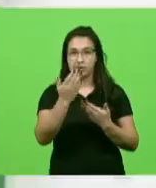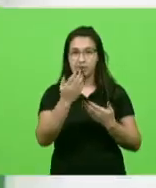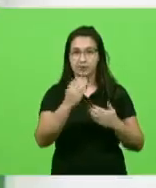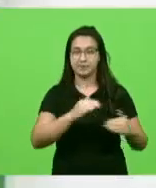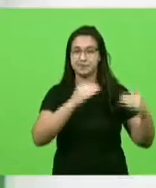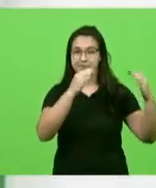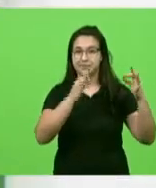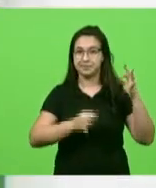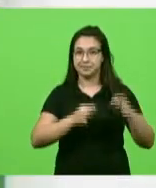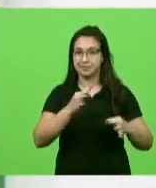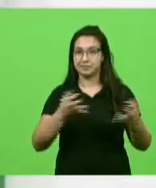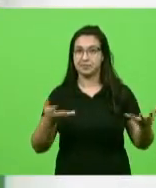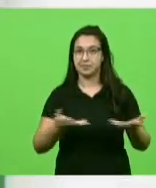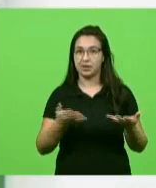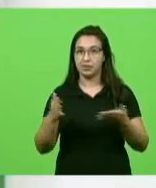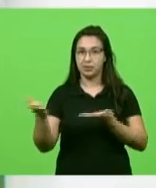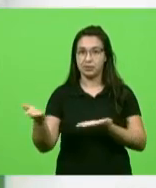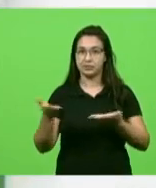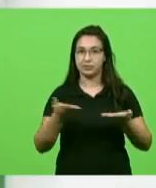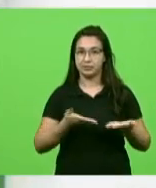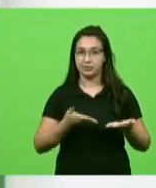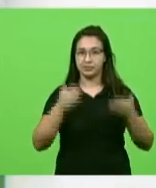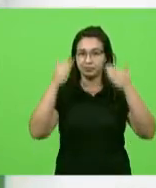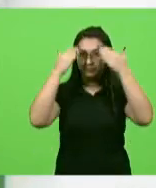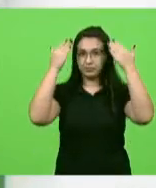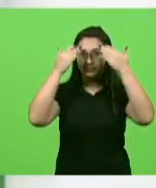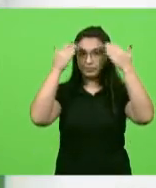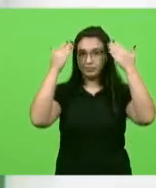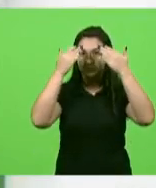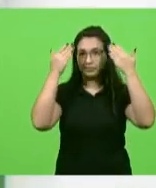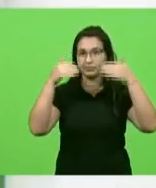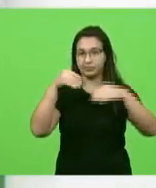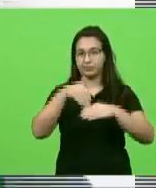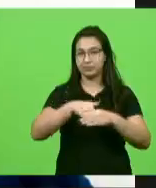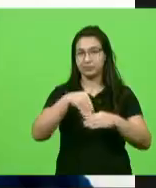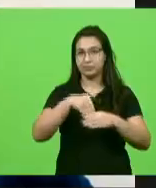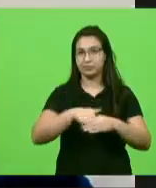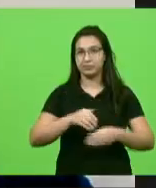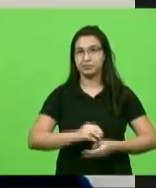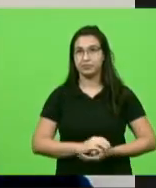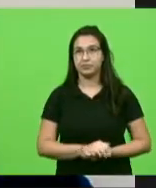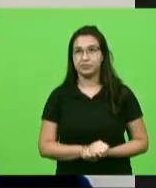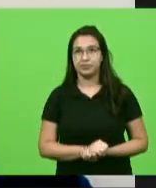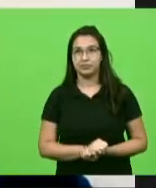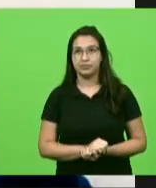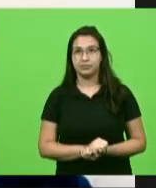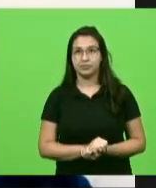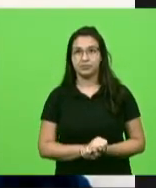Roberto que a palavra agora Deputado José Milton Scheffer para o seu voto